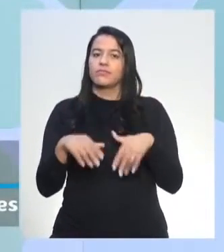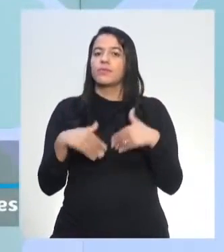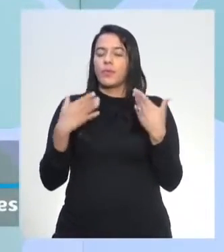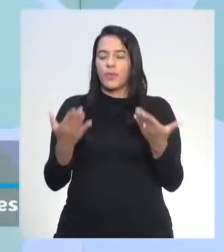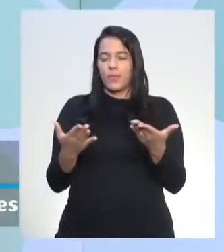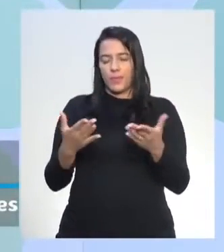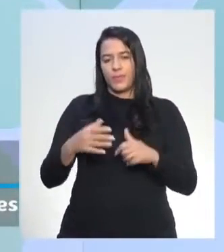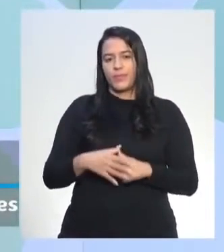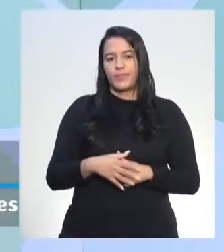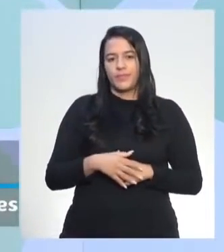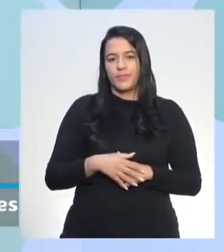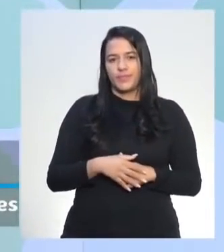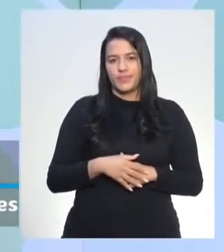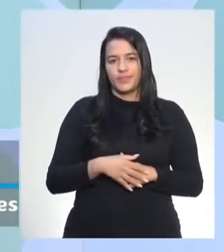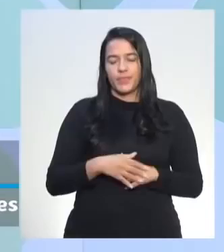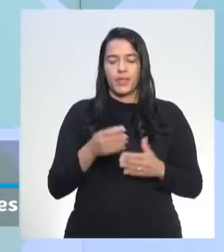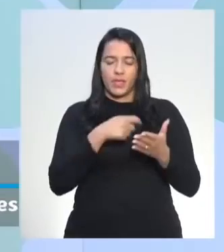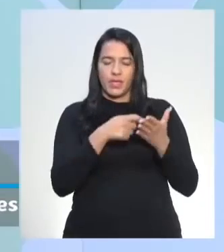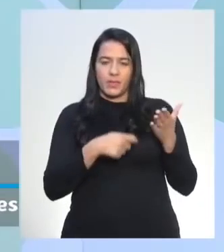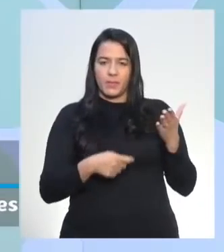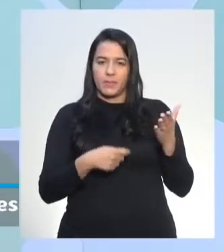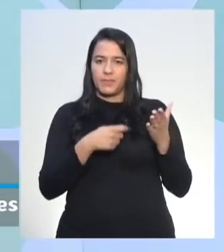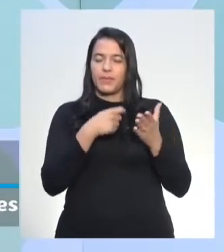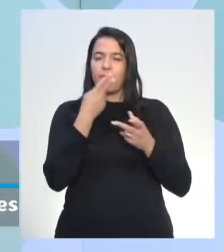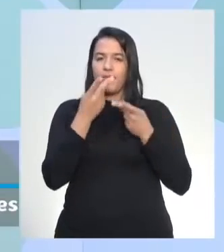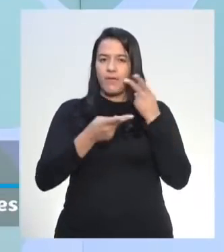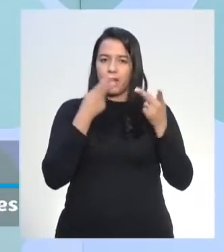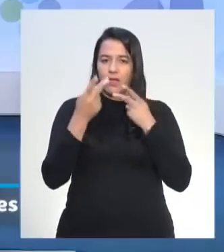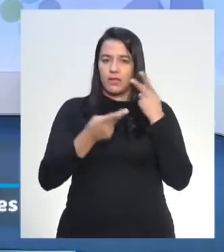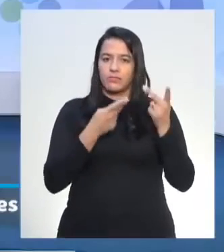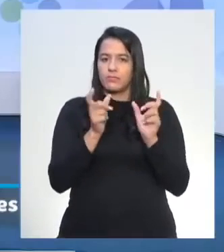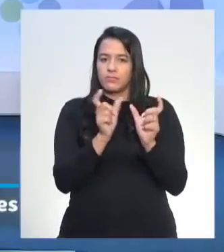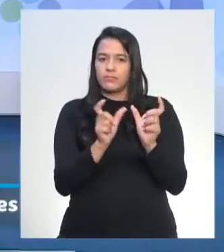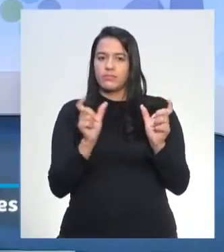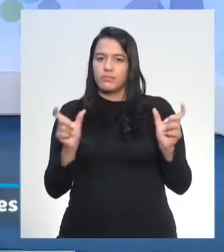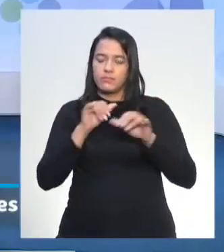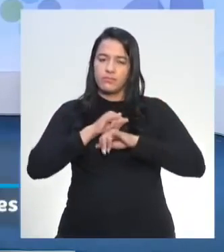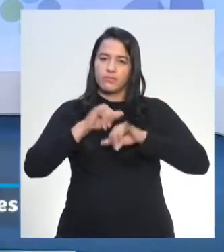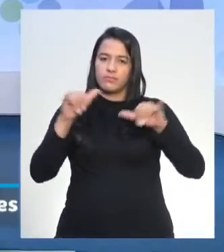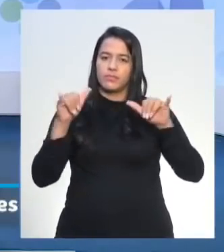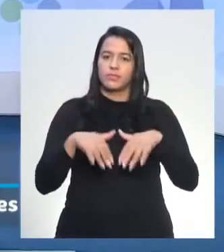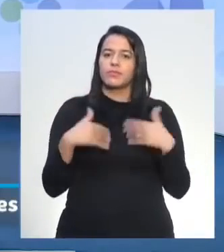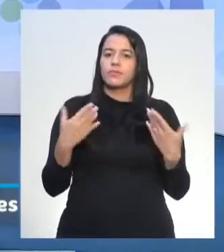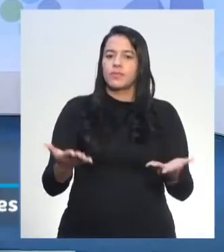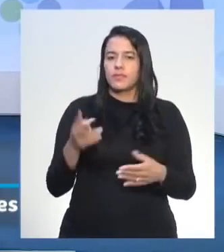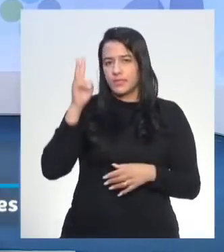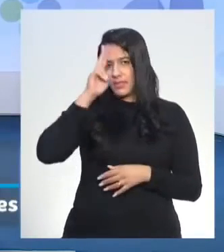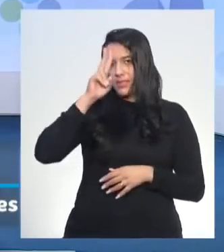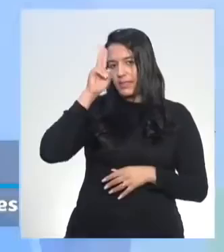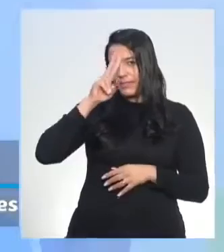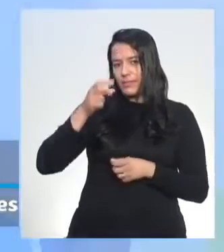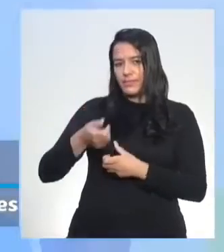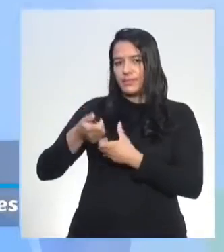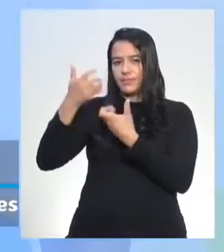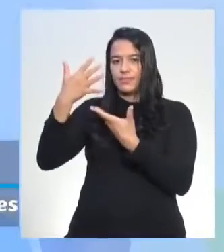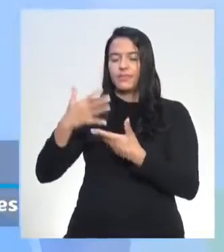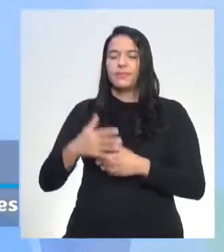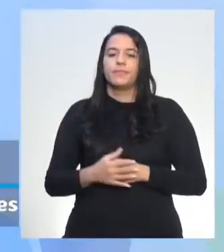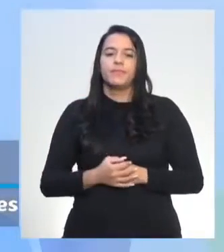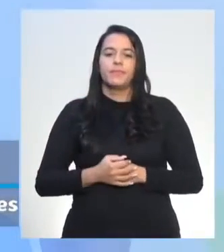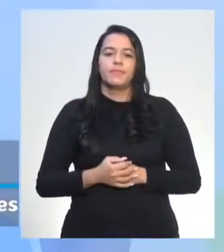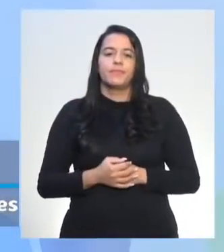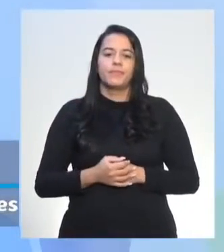nome deles. Quais os escritores que foram citados na primeira notícia? Vamos ver se eles lembram? Não vou voltar ao texto, vamos ver. Vocês vão lembrar. Se sobem